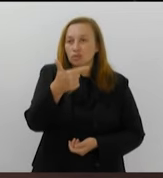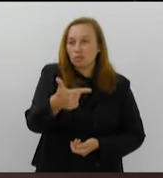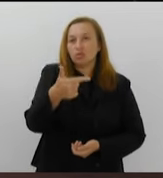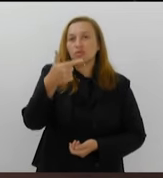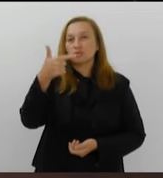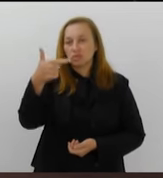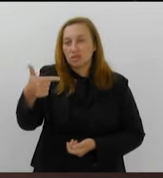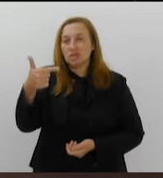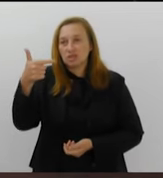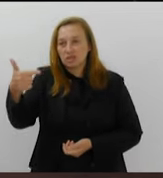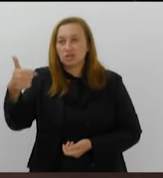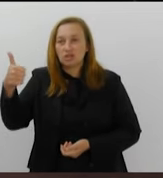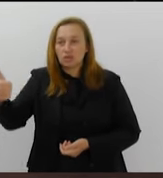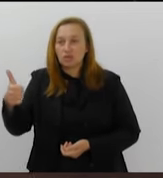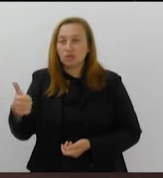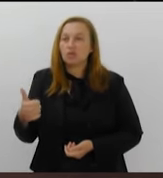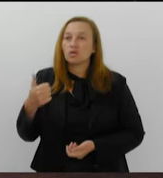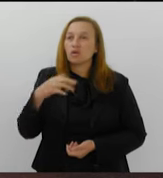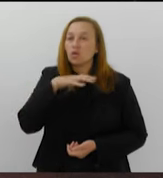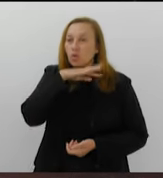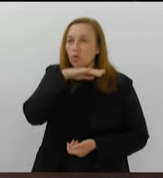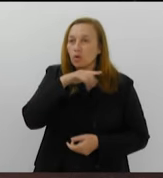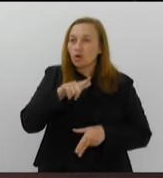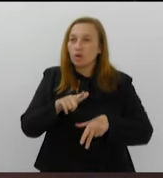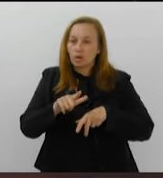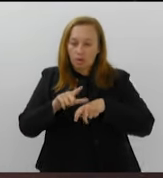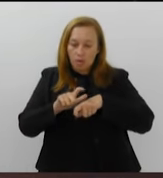2.221. Mau estado de conservação, pneu careca,